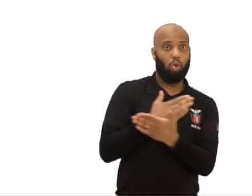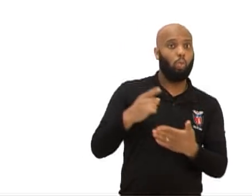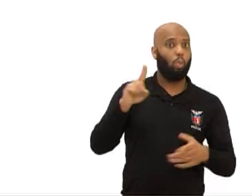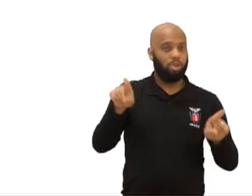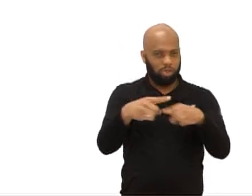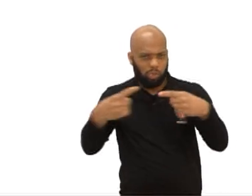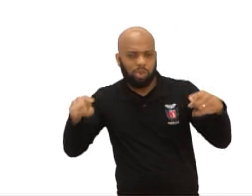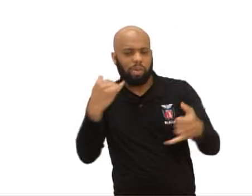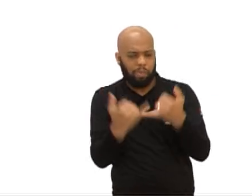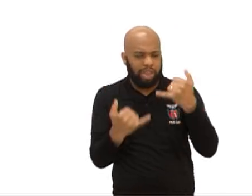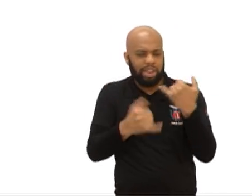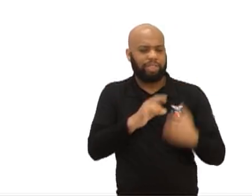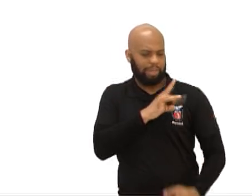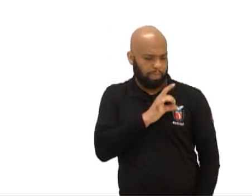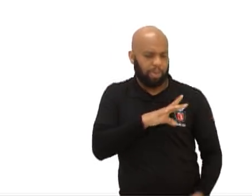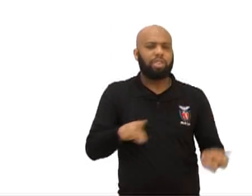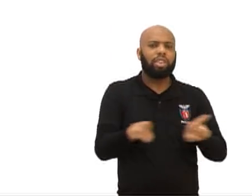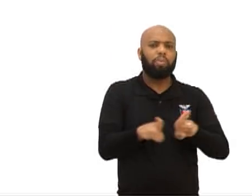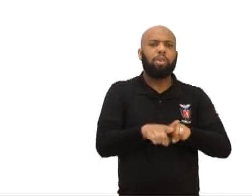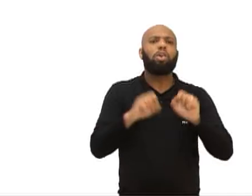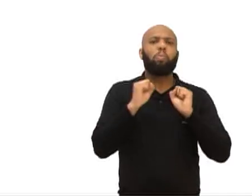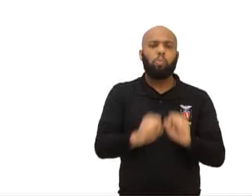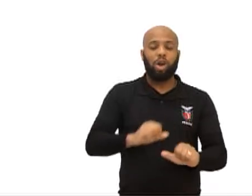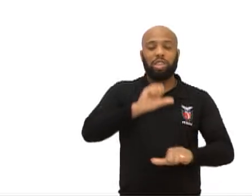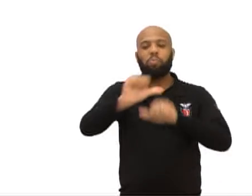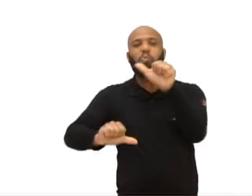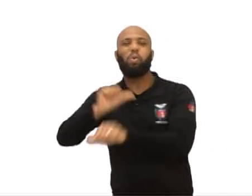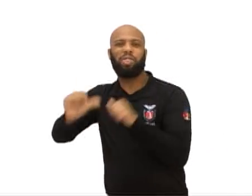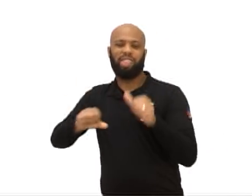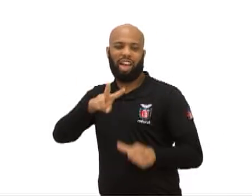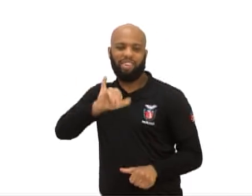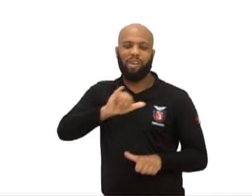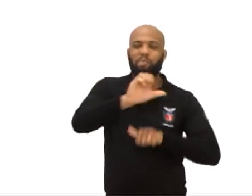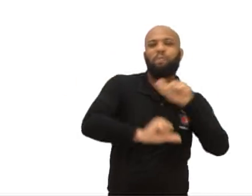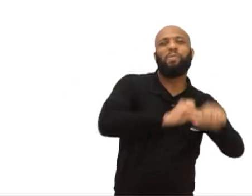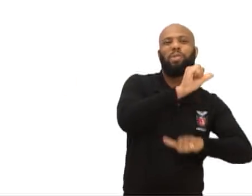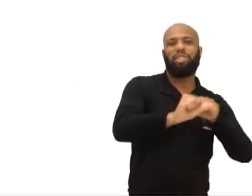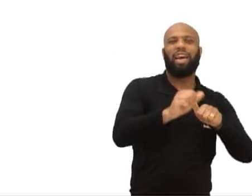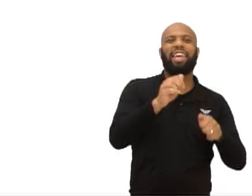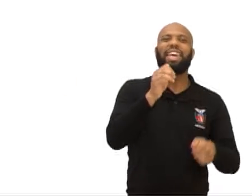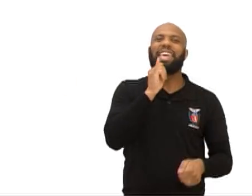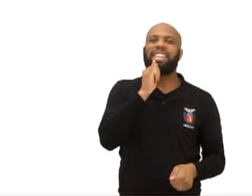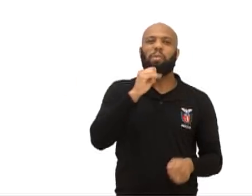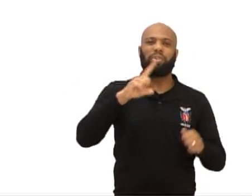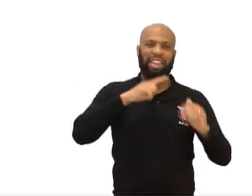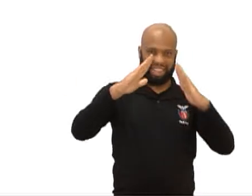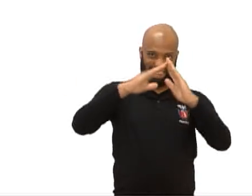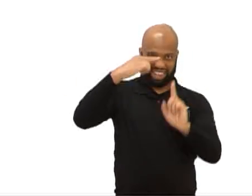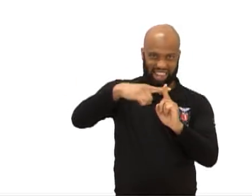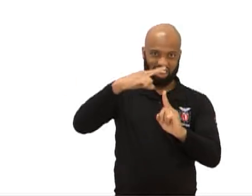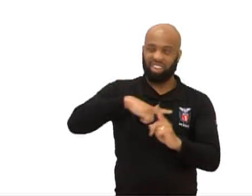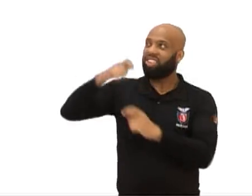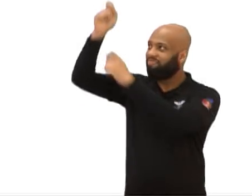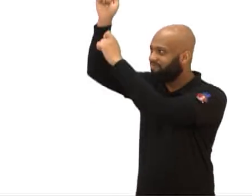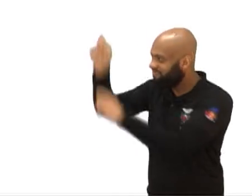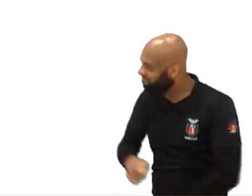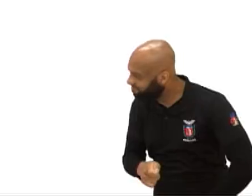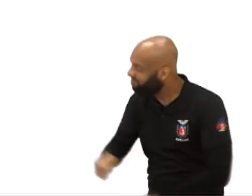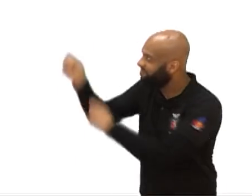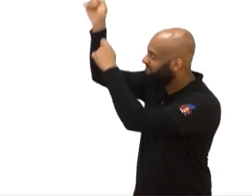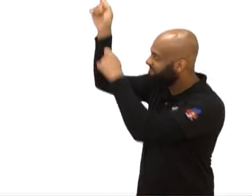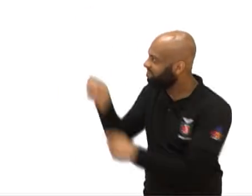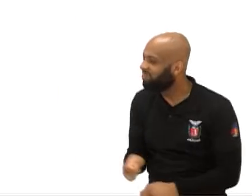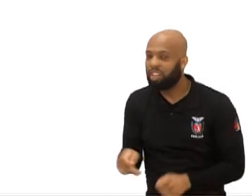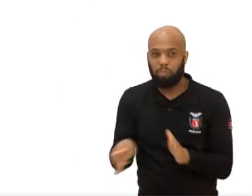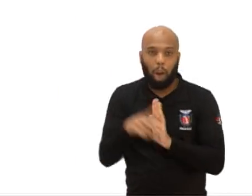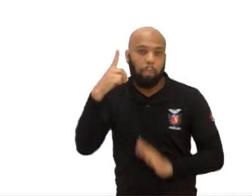indicar, por exemplo, o som de um sino pode indicar que a próxima cena acontece numa igreja. Ilustrar sons das imagens, um relógio, o